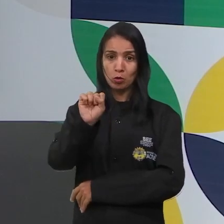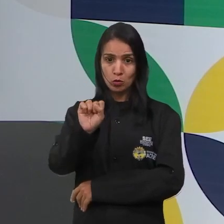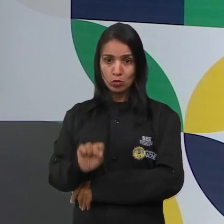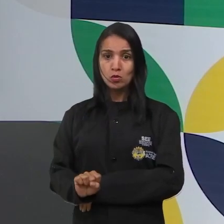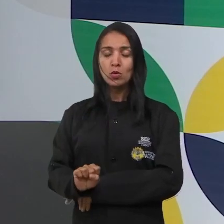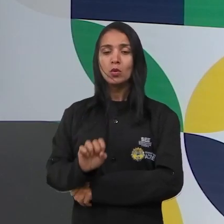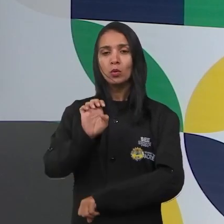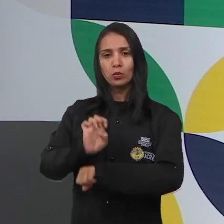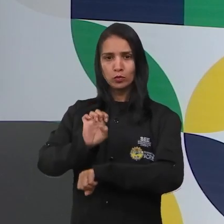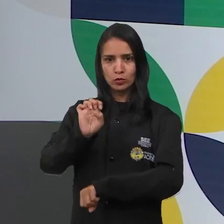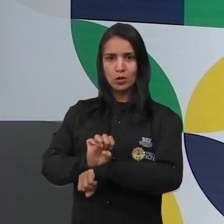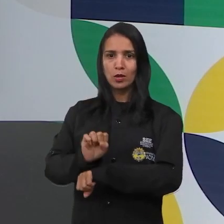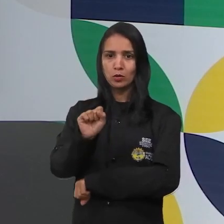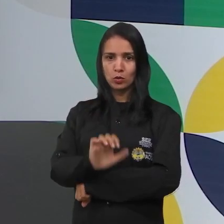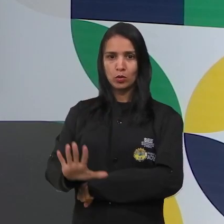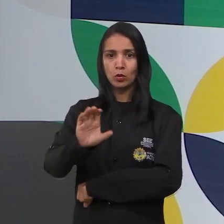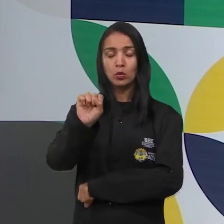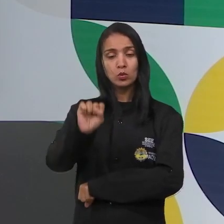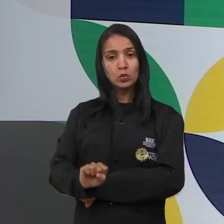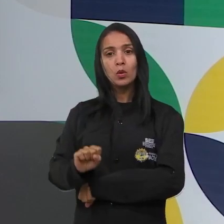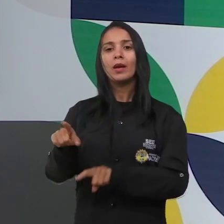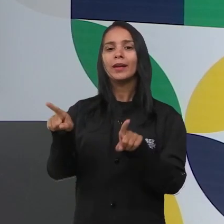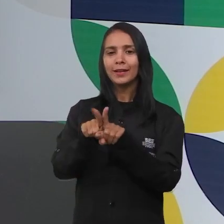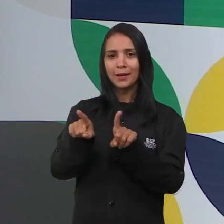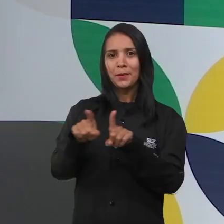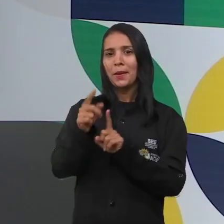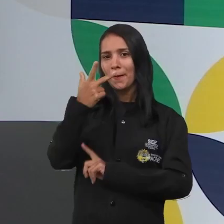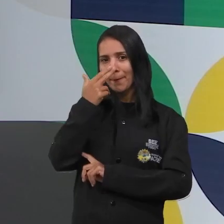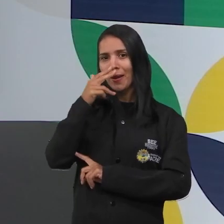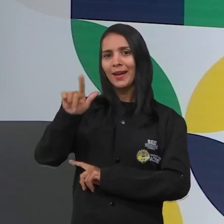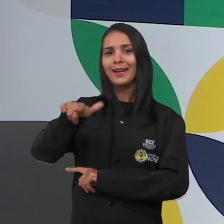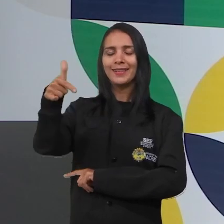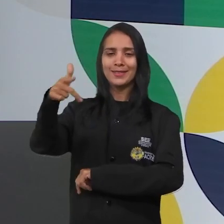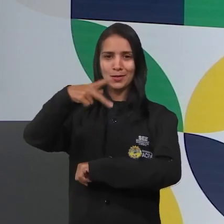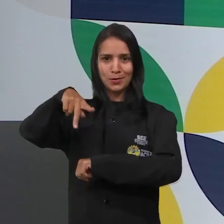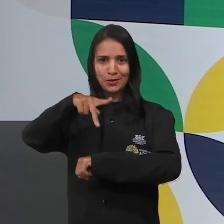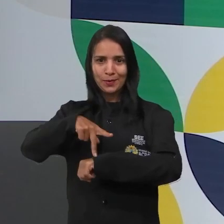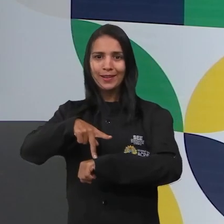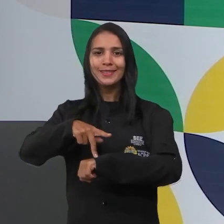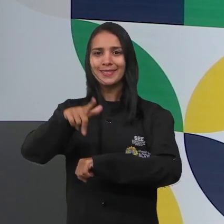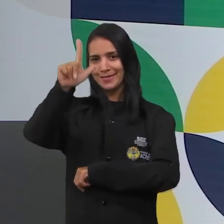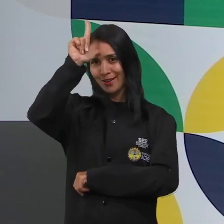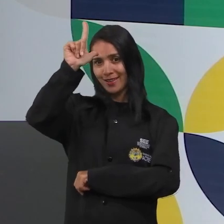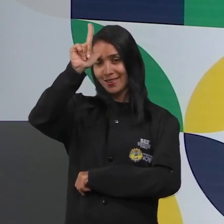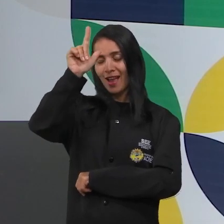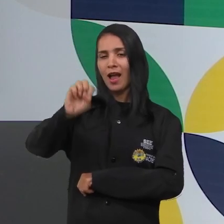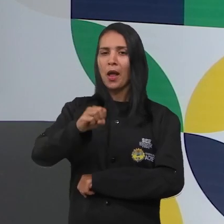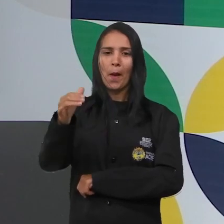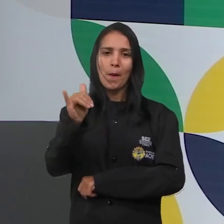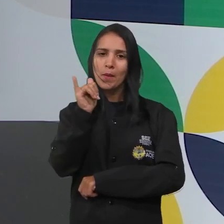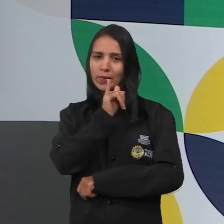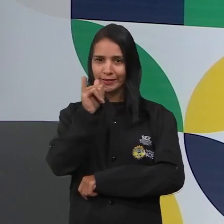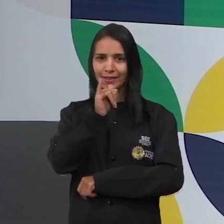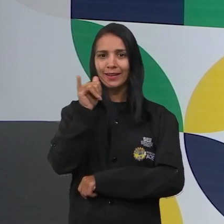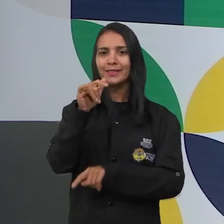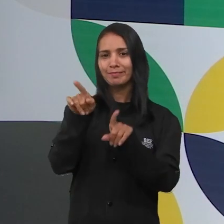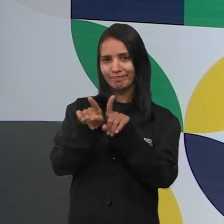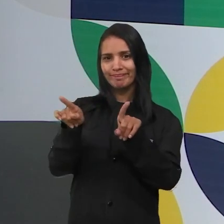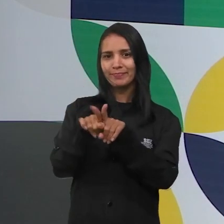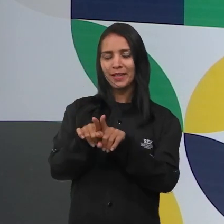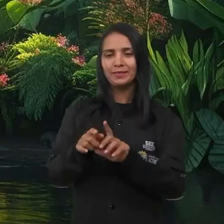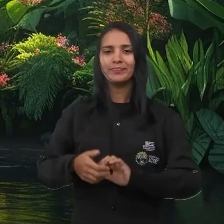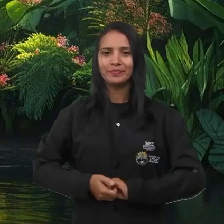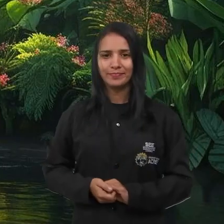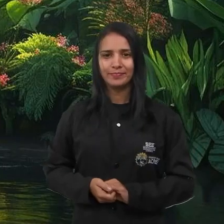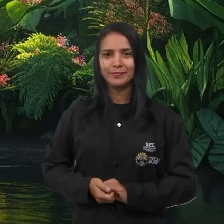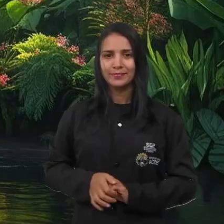justamente caracterizadas por festas que ocorrem em outros países, como é o caso da Alemanha, Itália, entre outros, ok? Agora